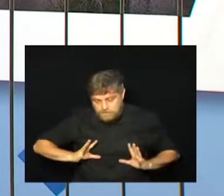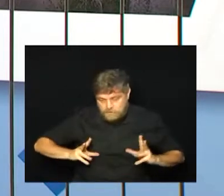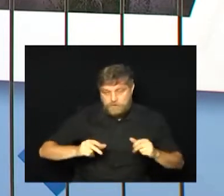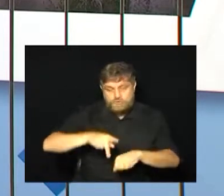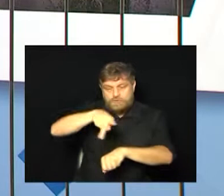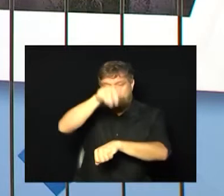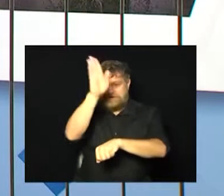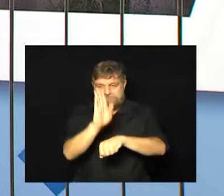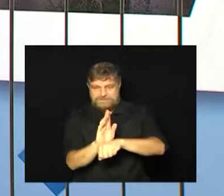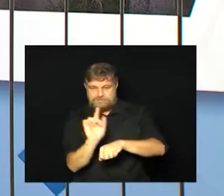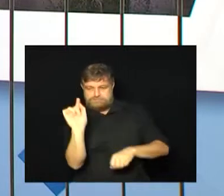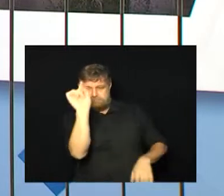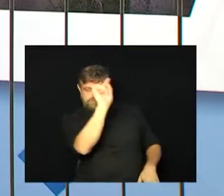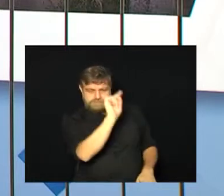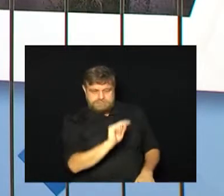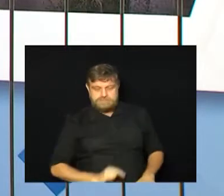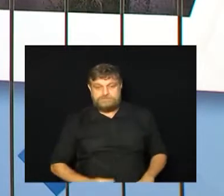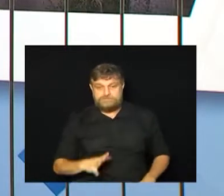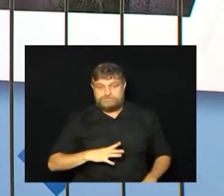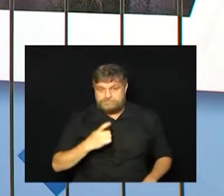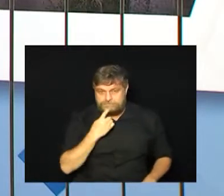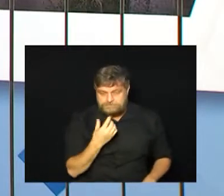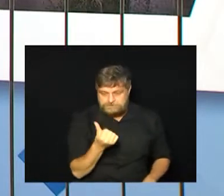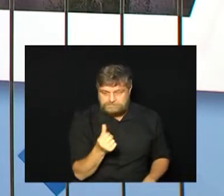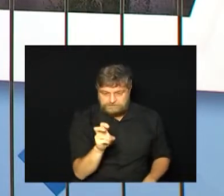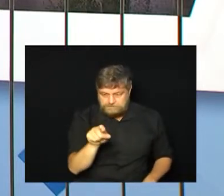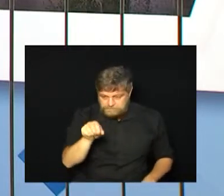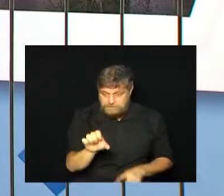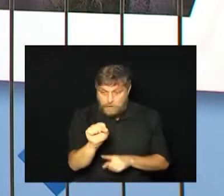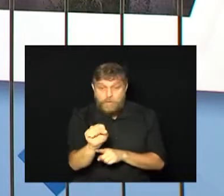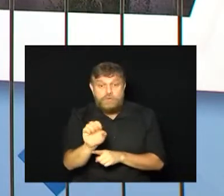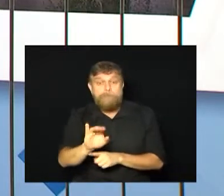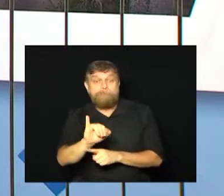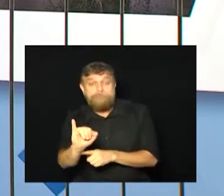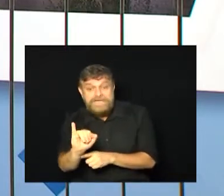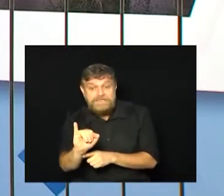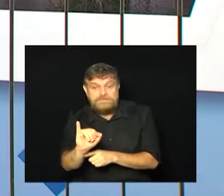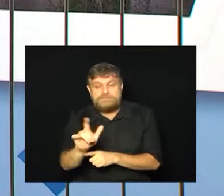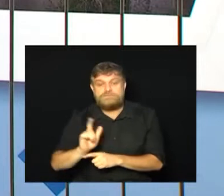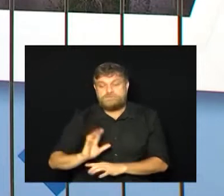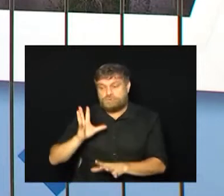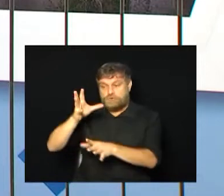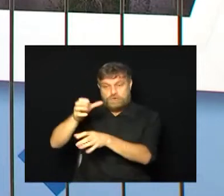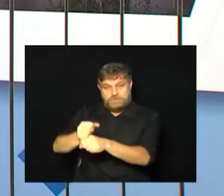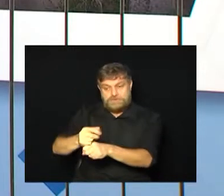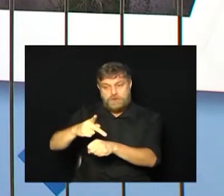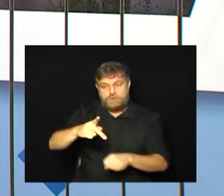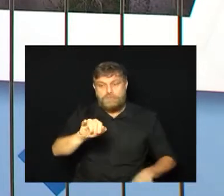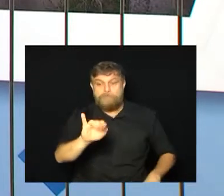o Brasil. No total, Campinas acumulou 65,8 bilhões do valor do PIB, o que